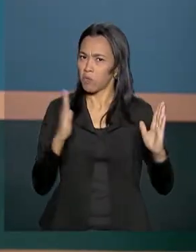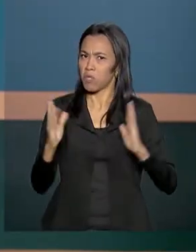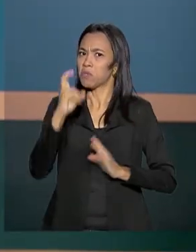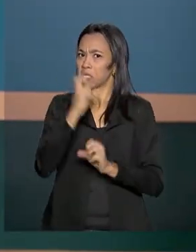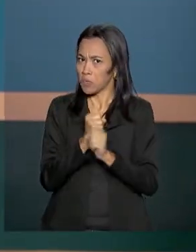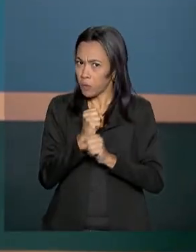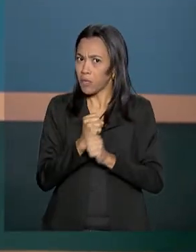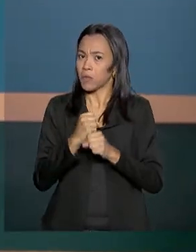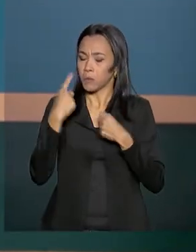últimos cinco anos